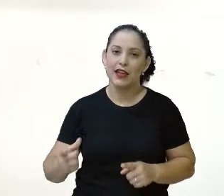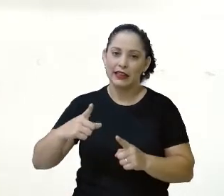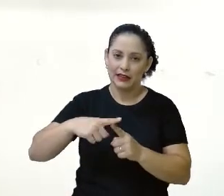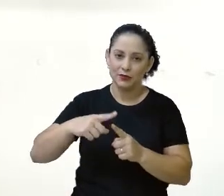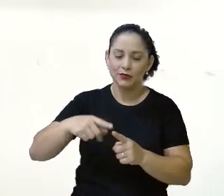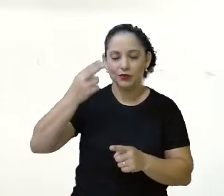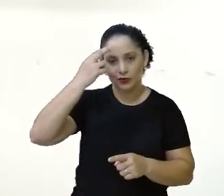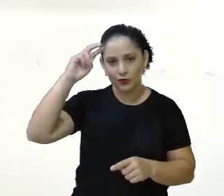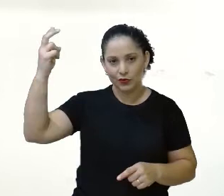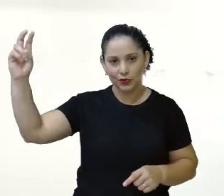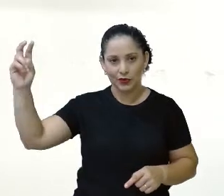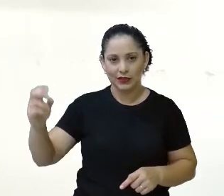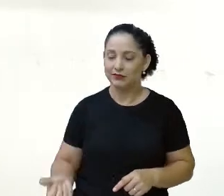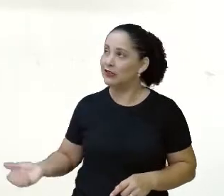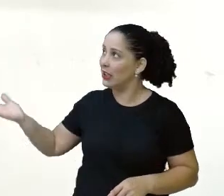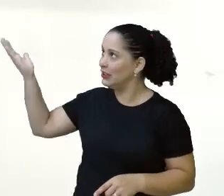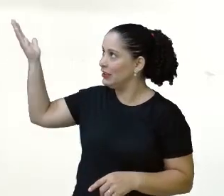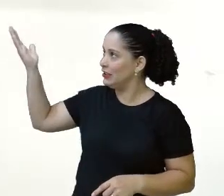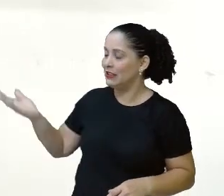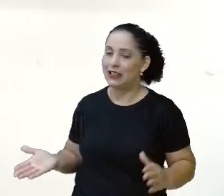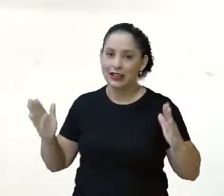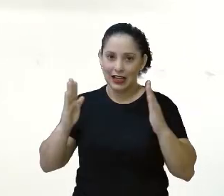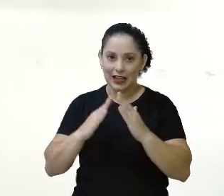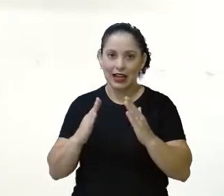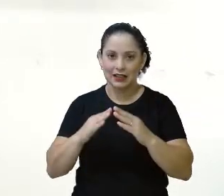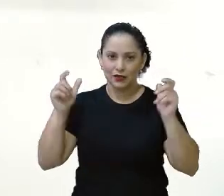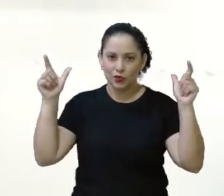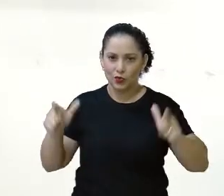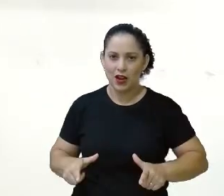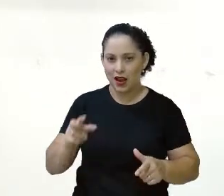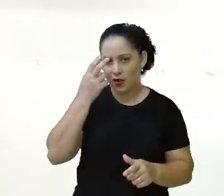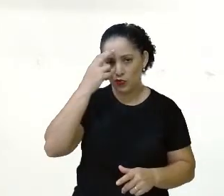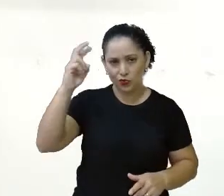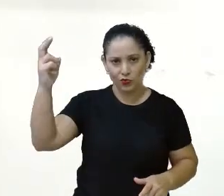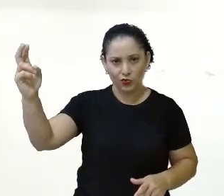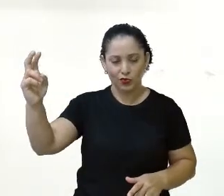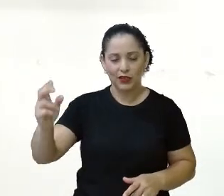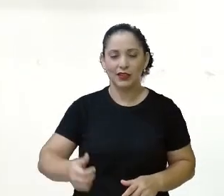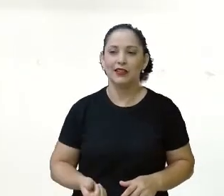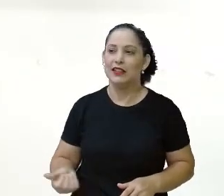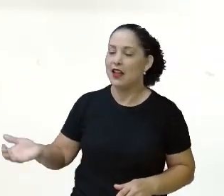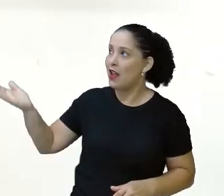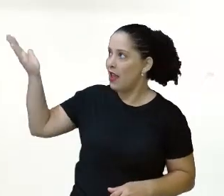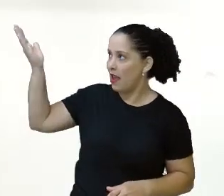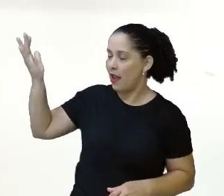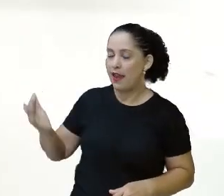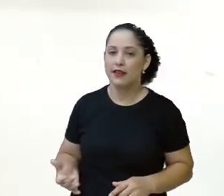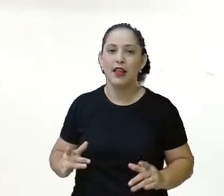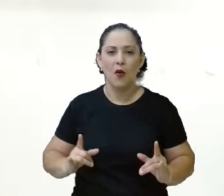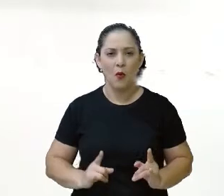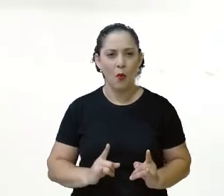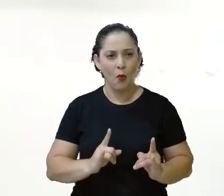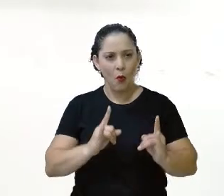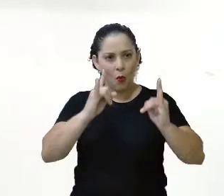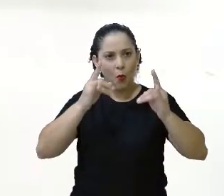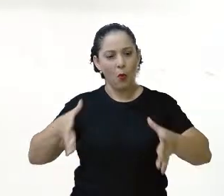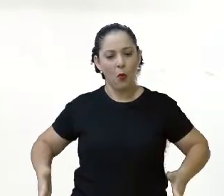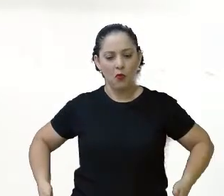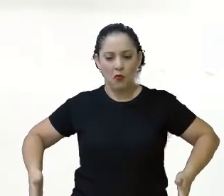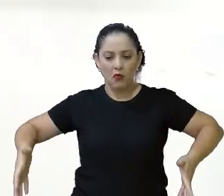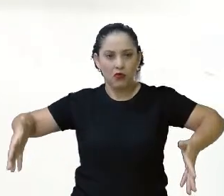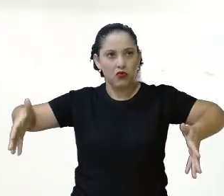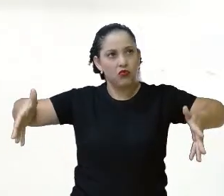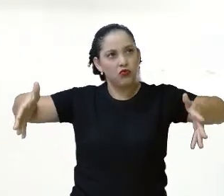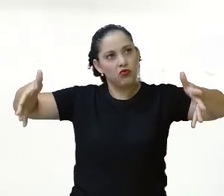culturais. E aí na Casa da Cultura, que já é por si só um prédio histórico, não é isso? Que já mostra